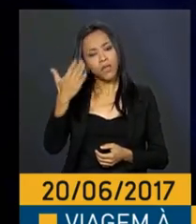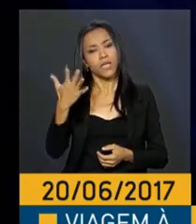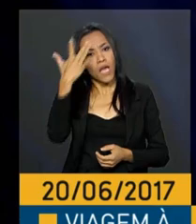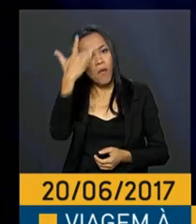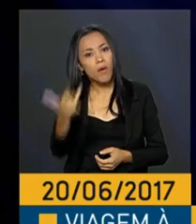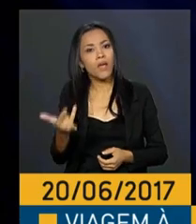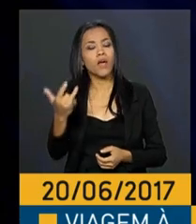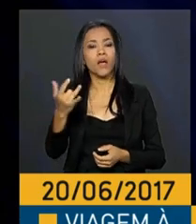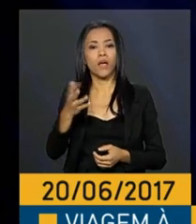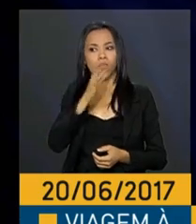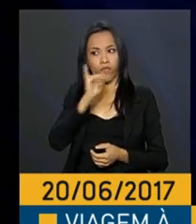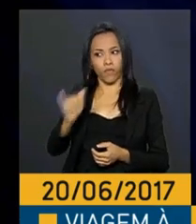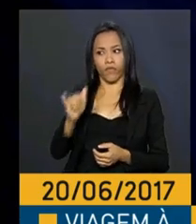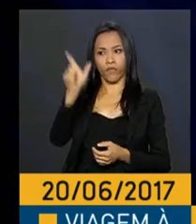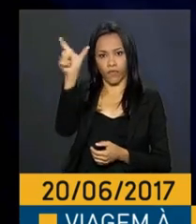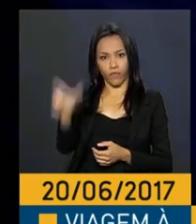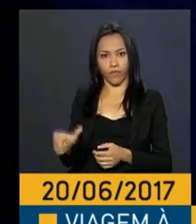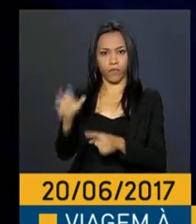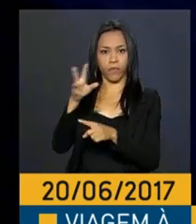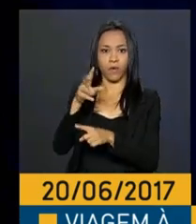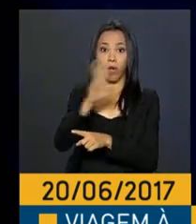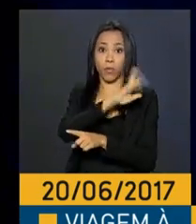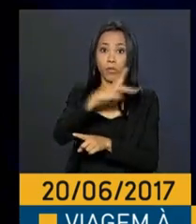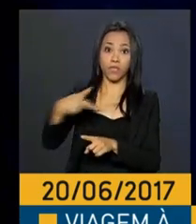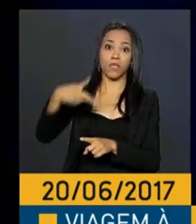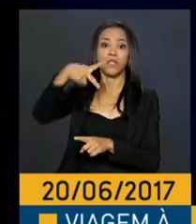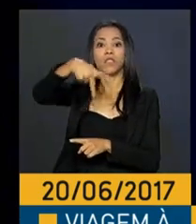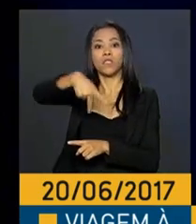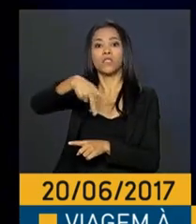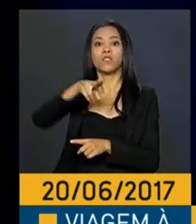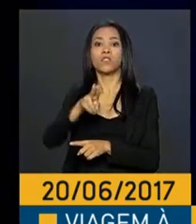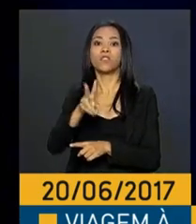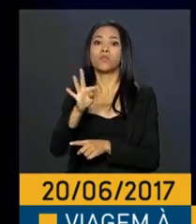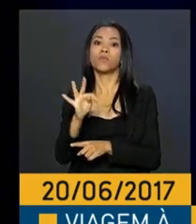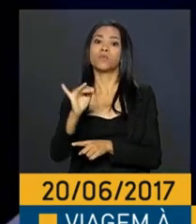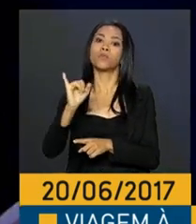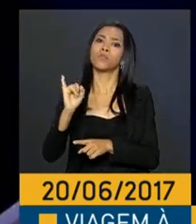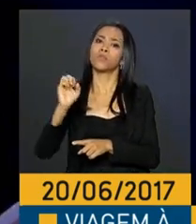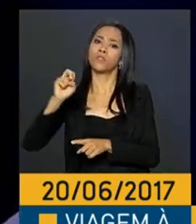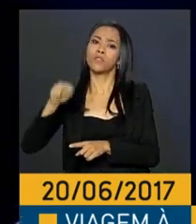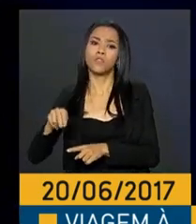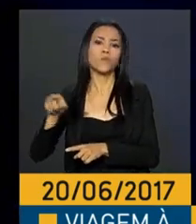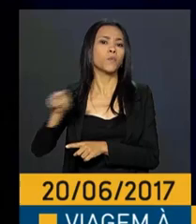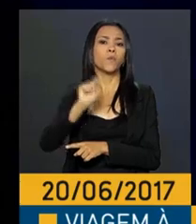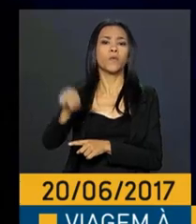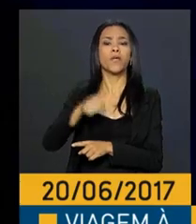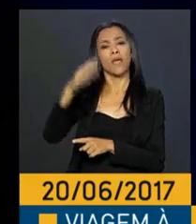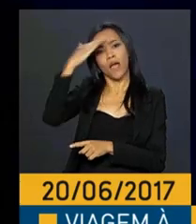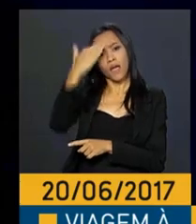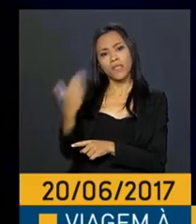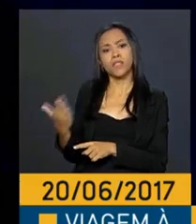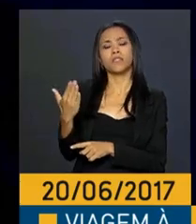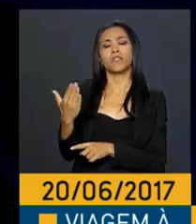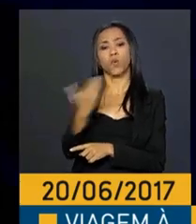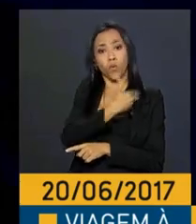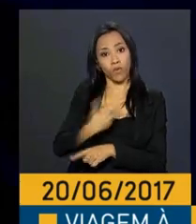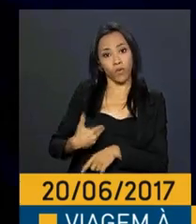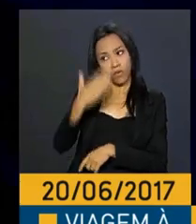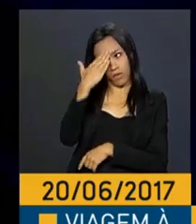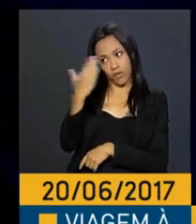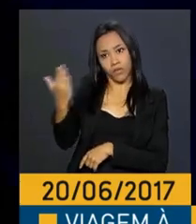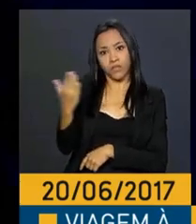amanhã o presidente Putin e ao primeiro-ministro Medvedev, exatamente digamos assim, a gratidão do governo brasileiro, porque quando